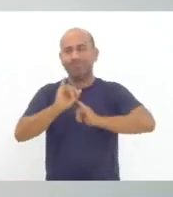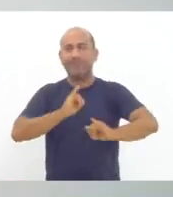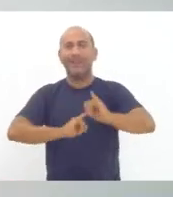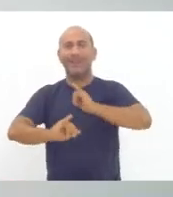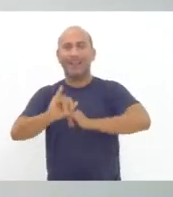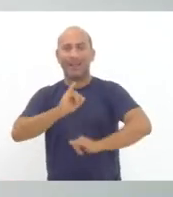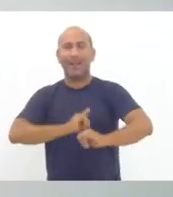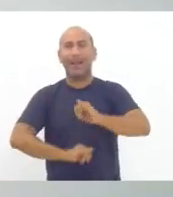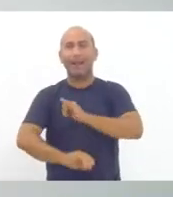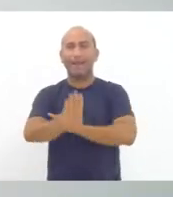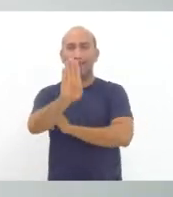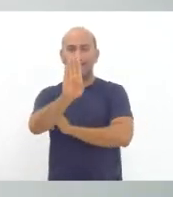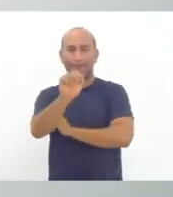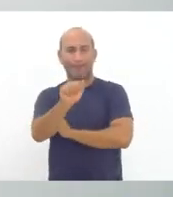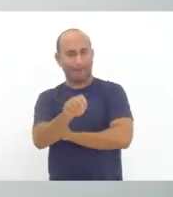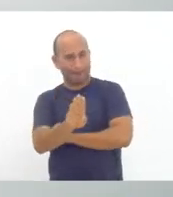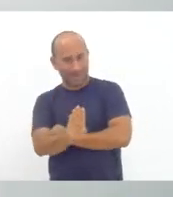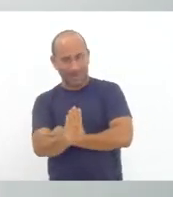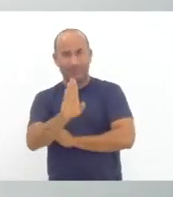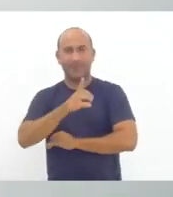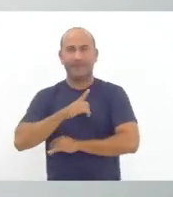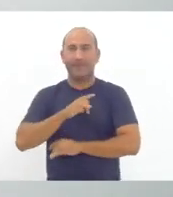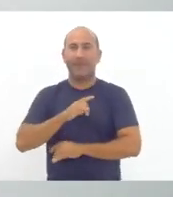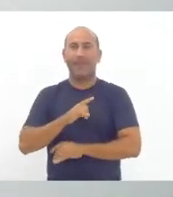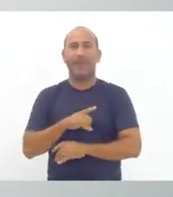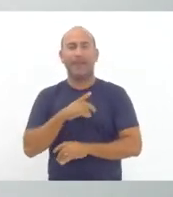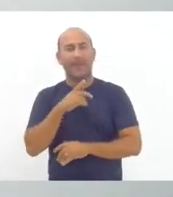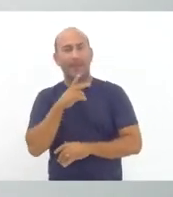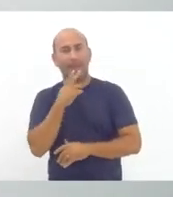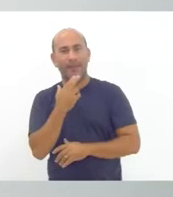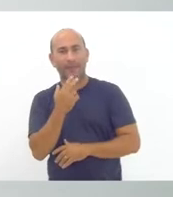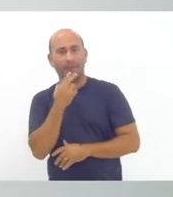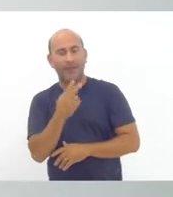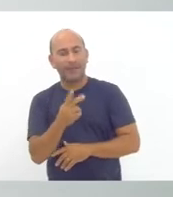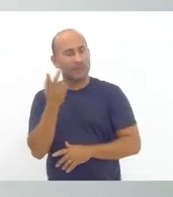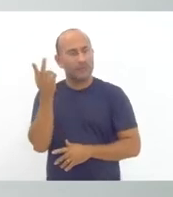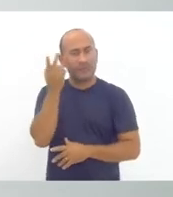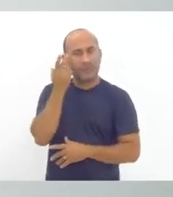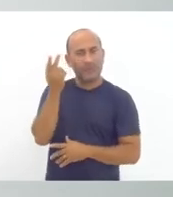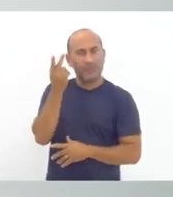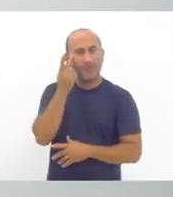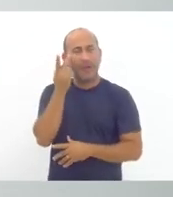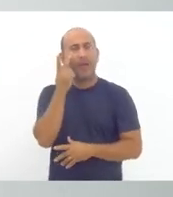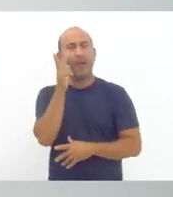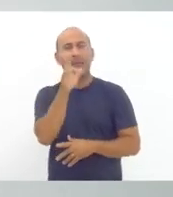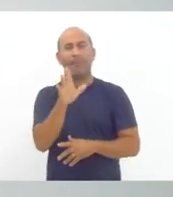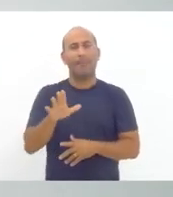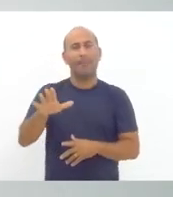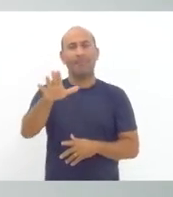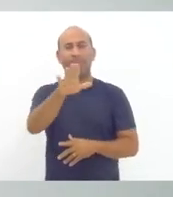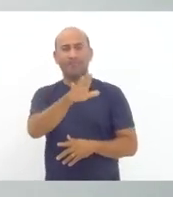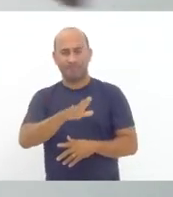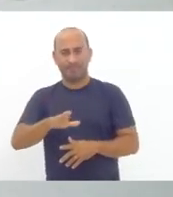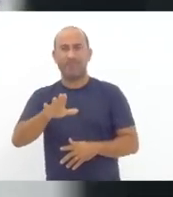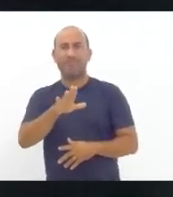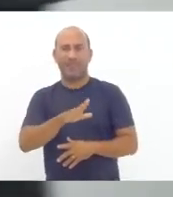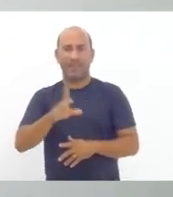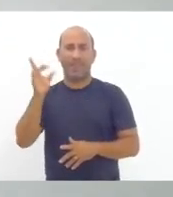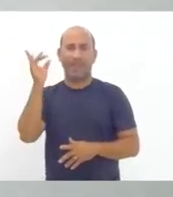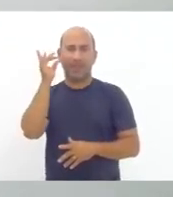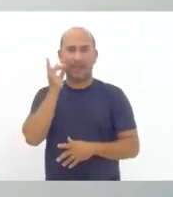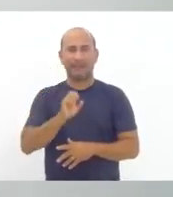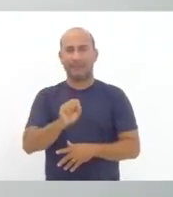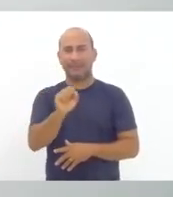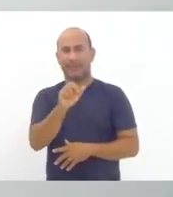bap com uma linguagem formal e uma voz forte se tornou voz Popular dos comerciais da Rádio Saara